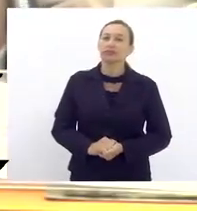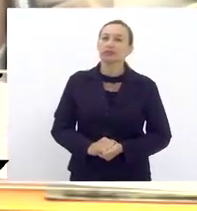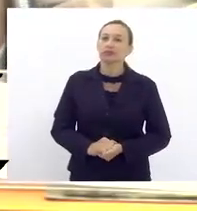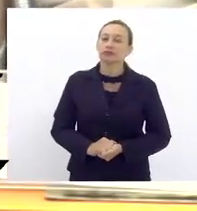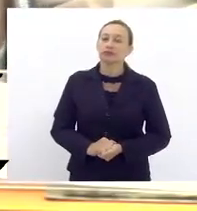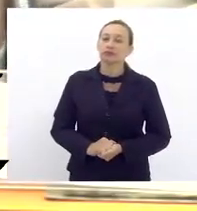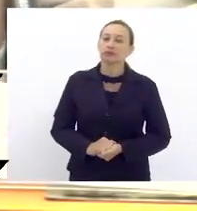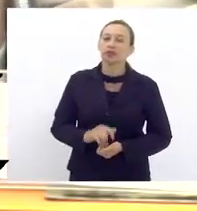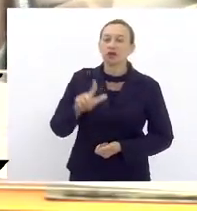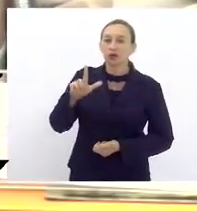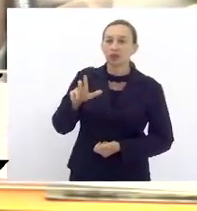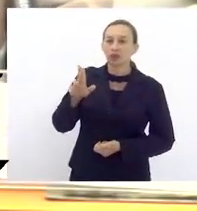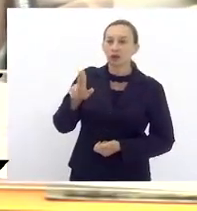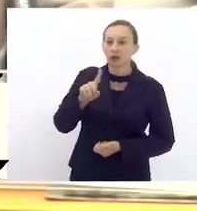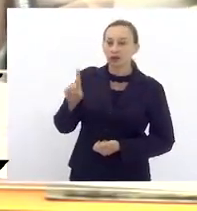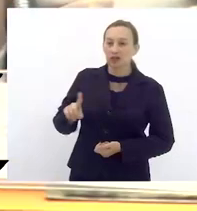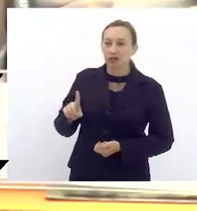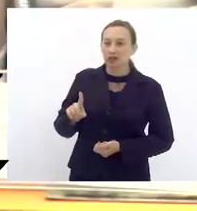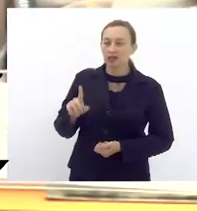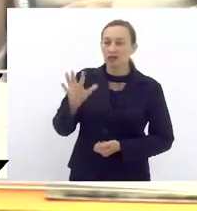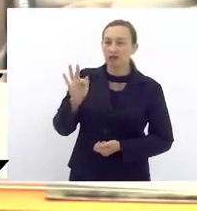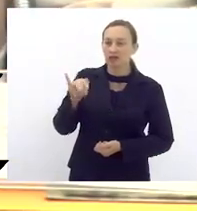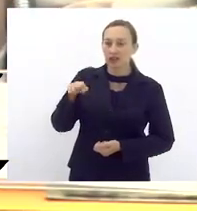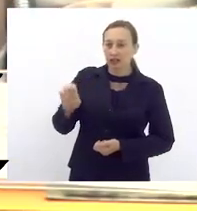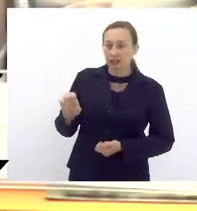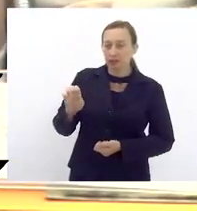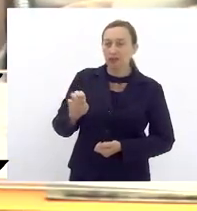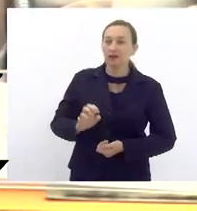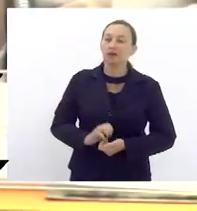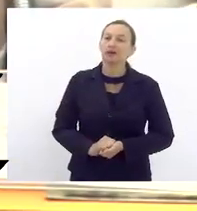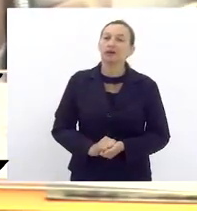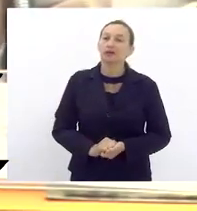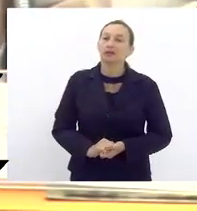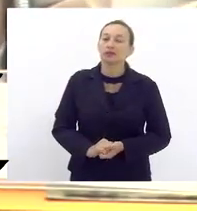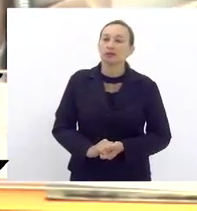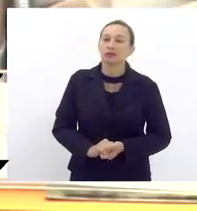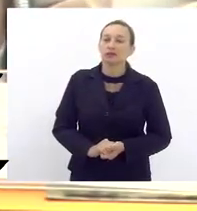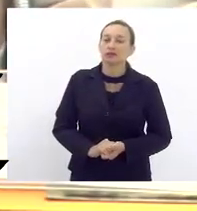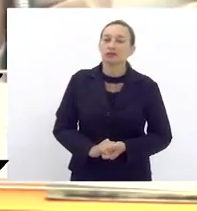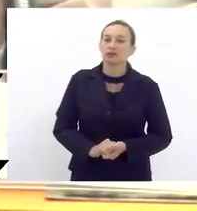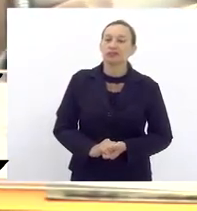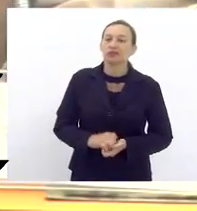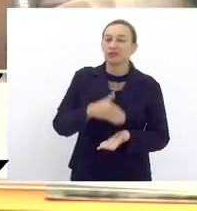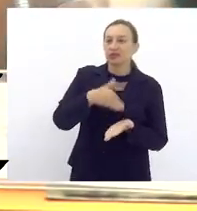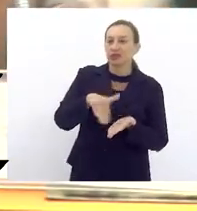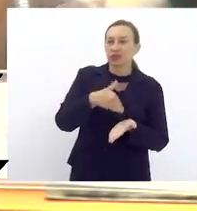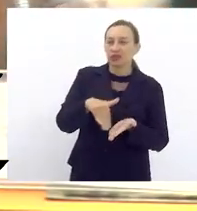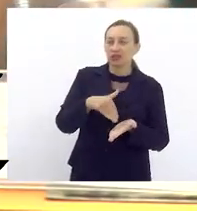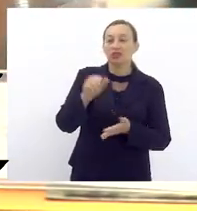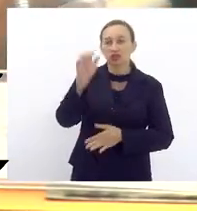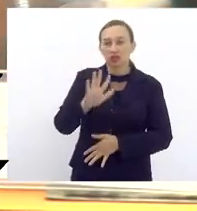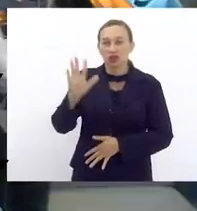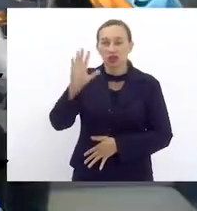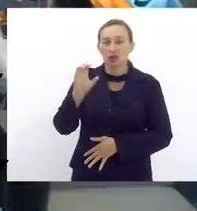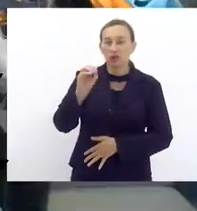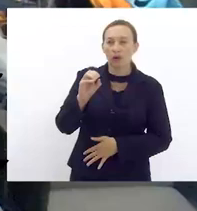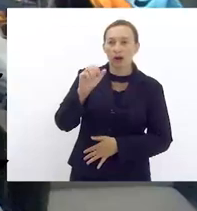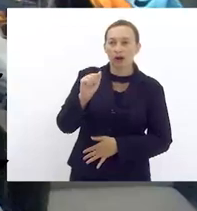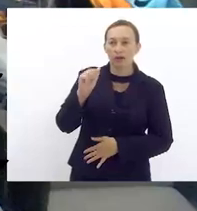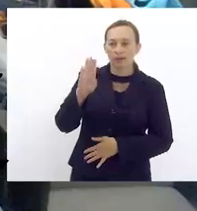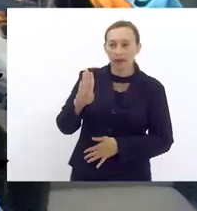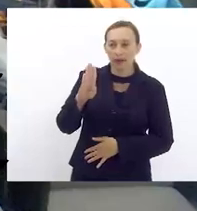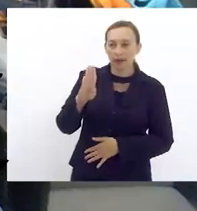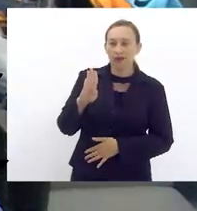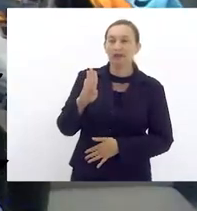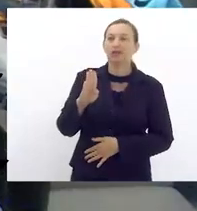tá aqui Luiz Felipe de Paula Campos que é secretário da geral da OAB da comissão de